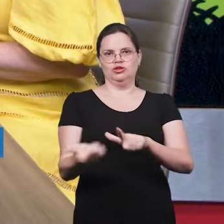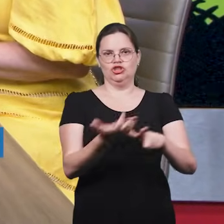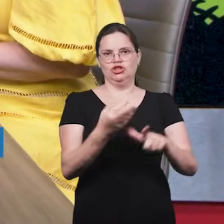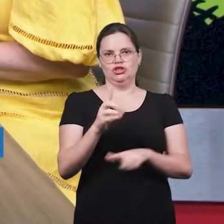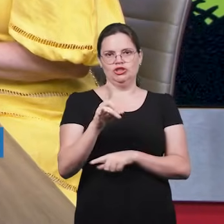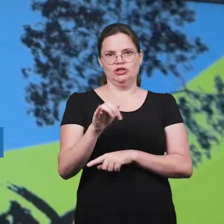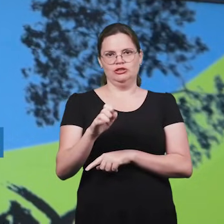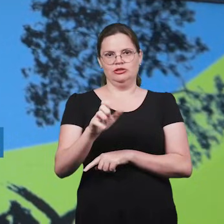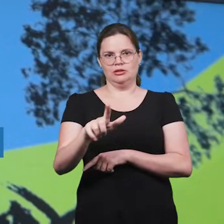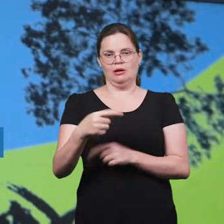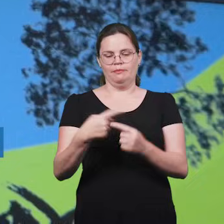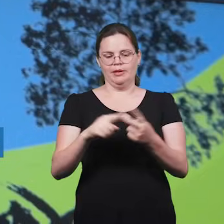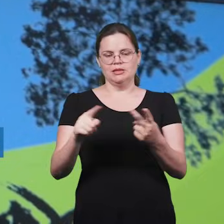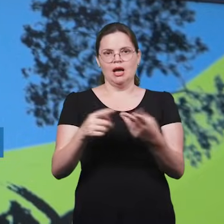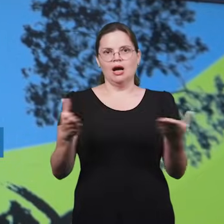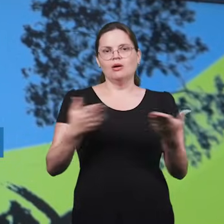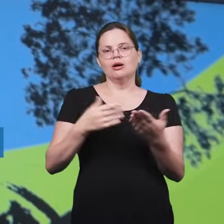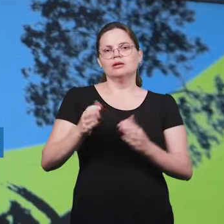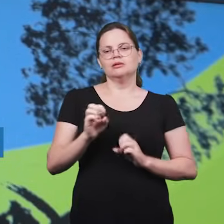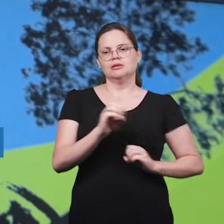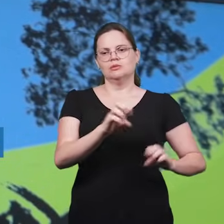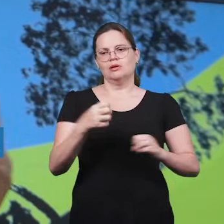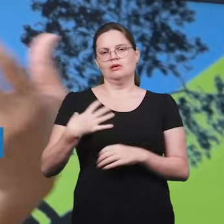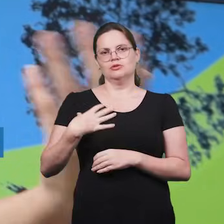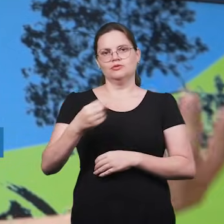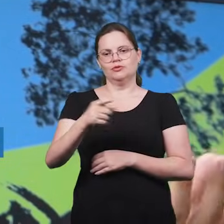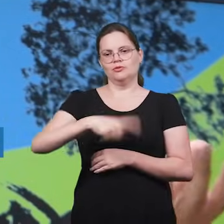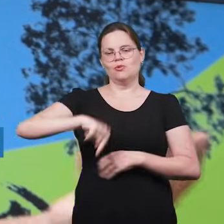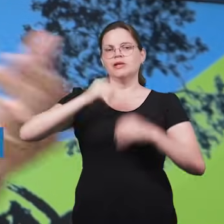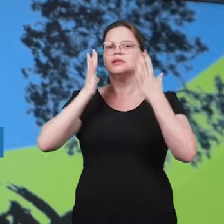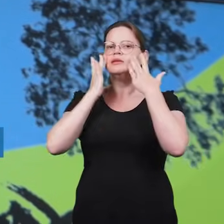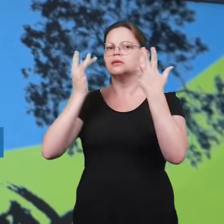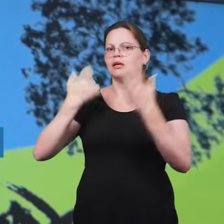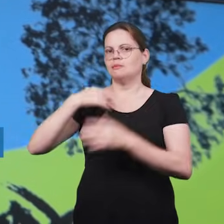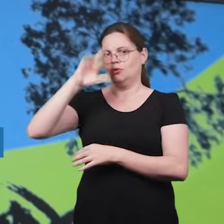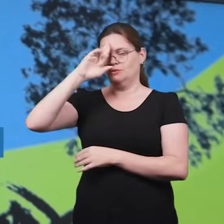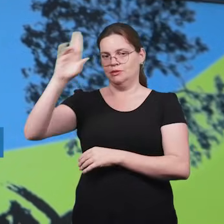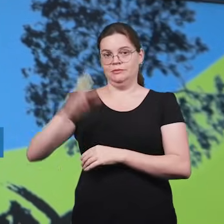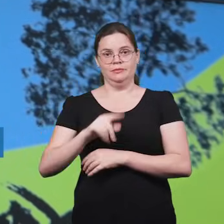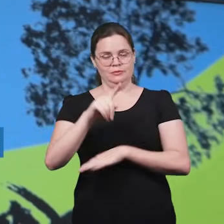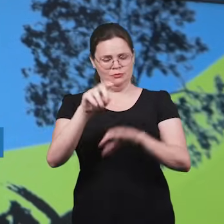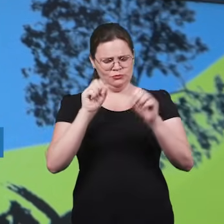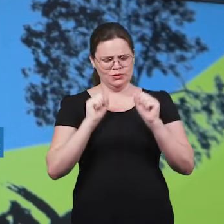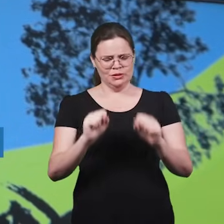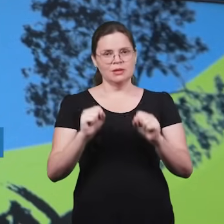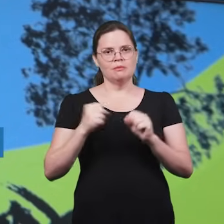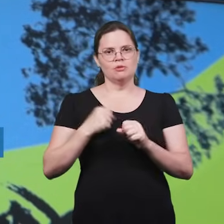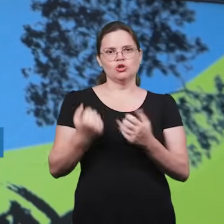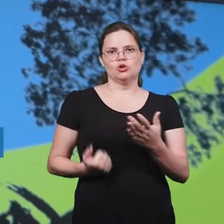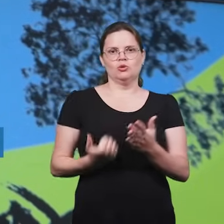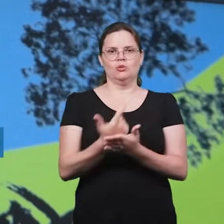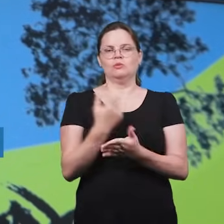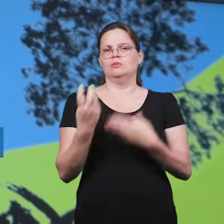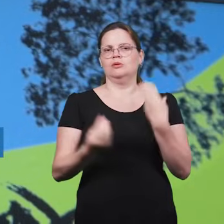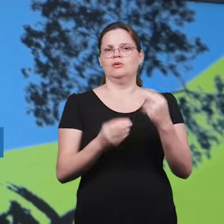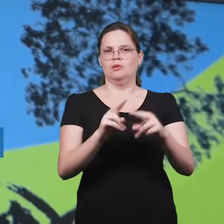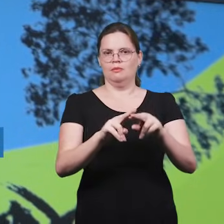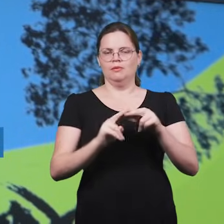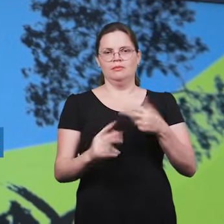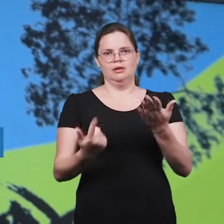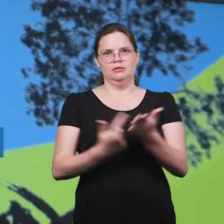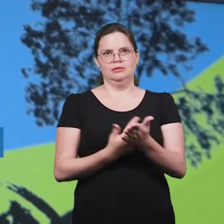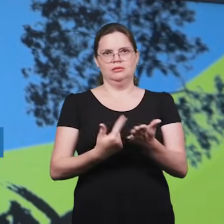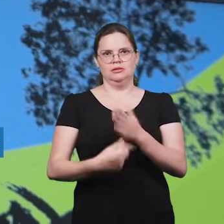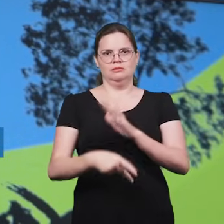no Temor do Senhor. E você pode acessar esse conteúdo por meio das livrarias dos